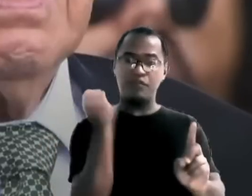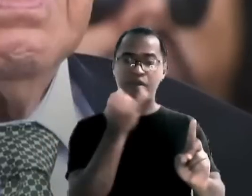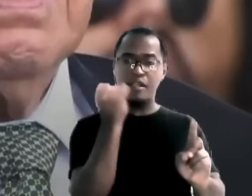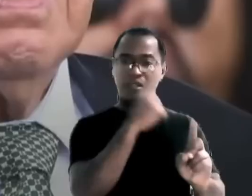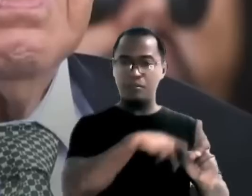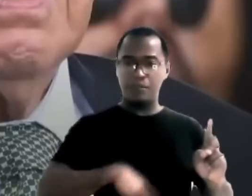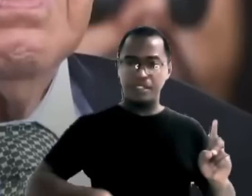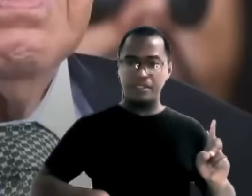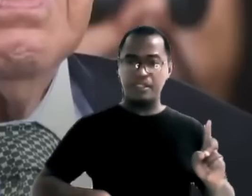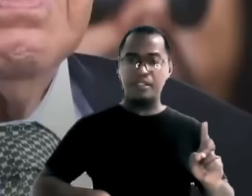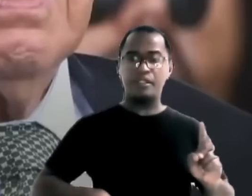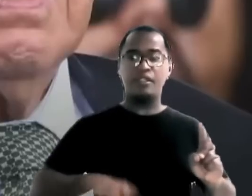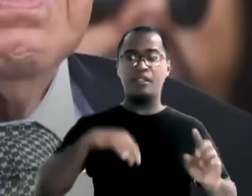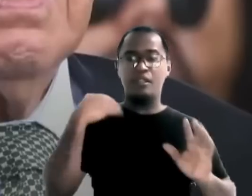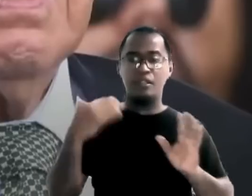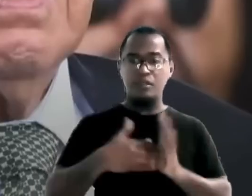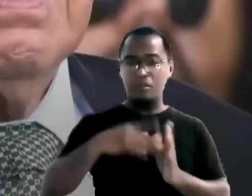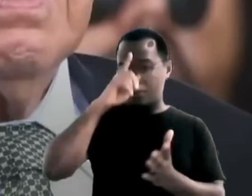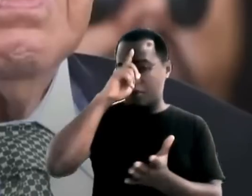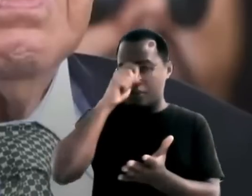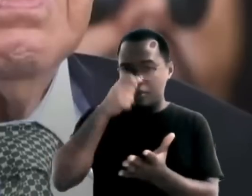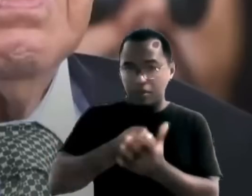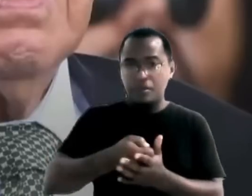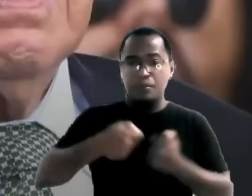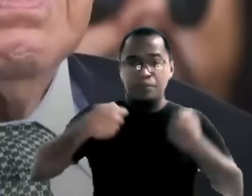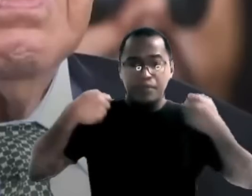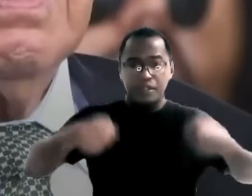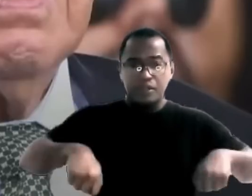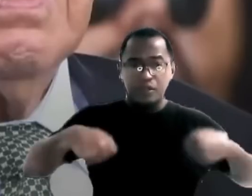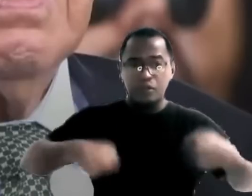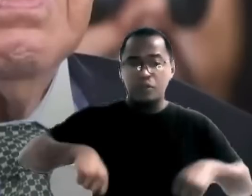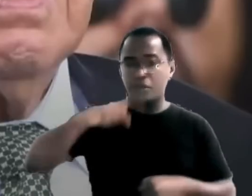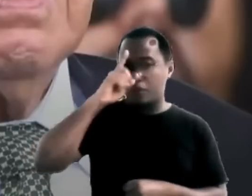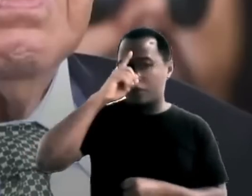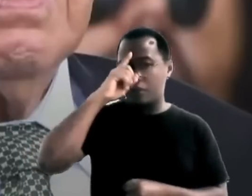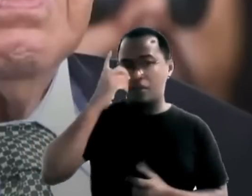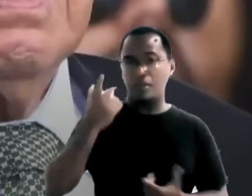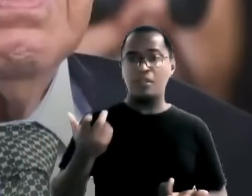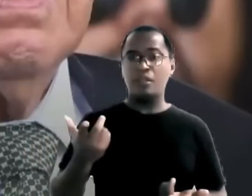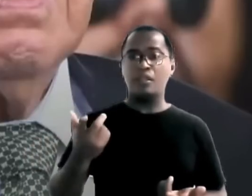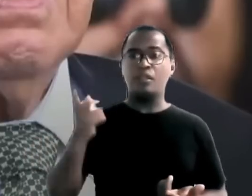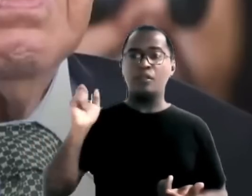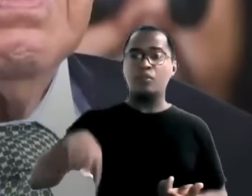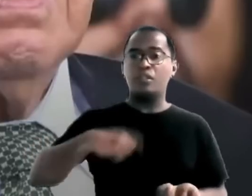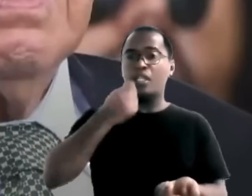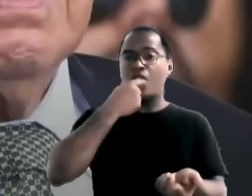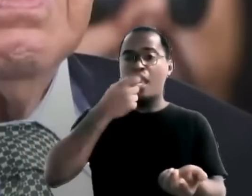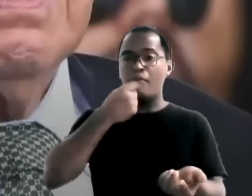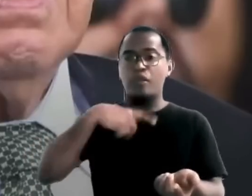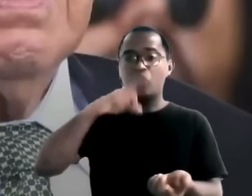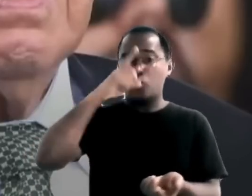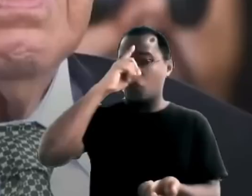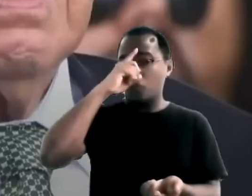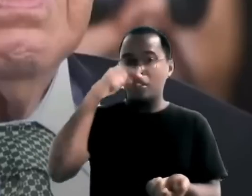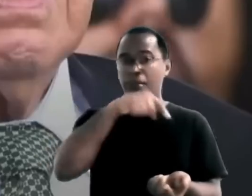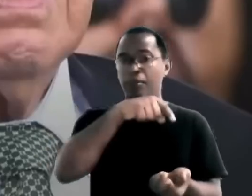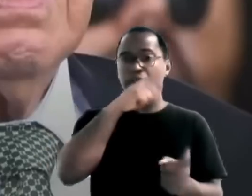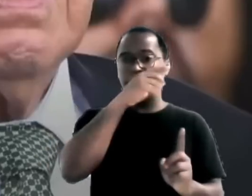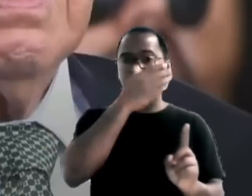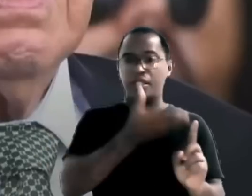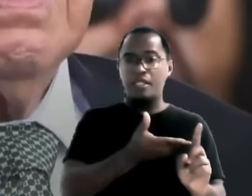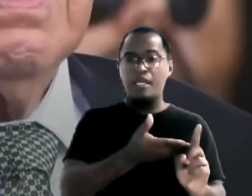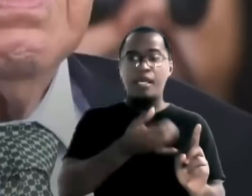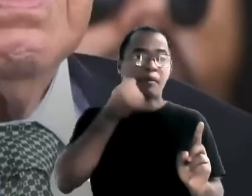tomar 2 Lexotan na veia por dia para não levar o presidente a tomar uma atitude mais